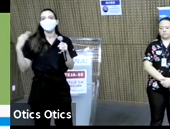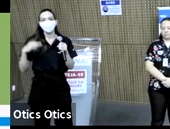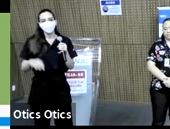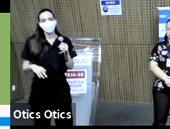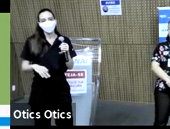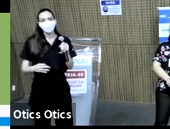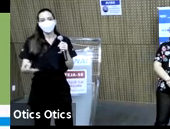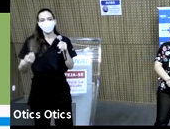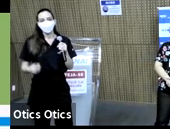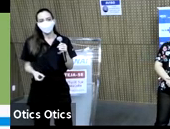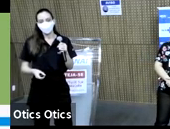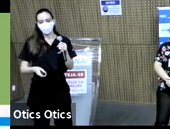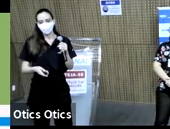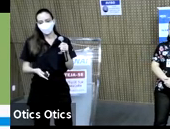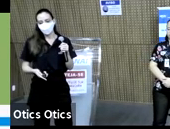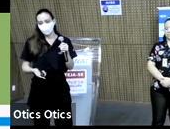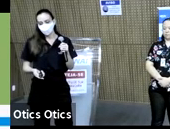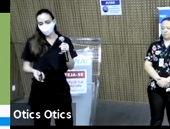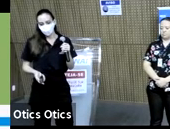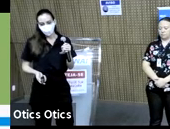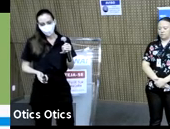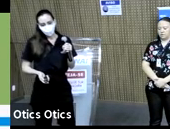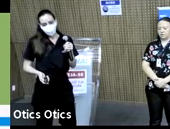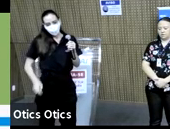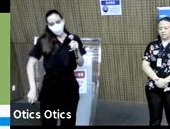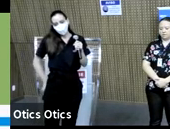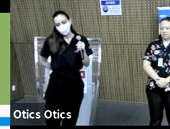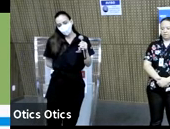alto, mas o indicador está baixo quando puxa pelo CIAP.